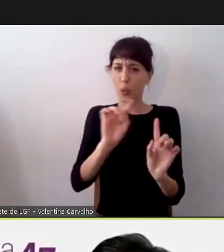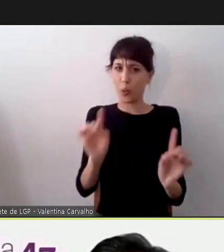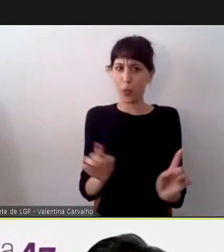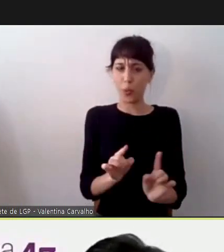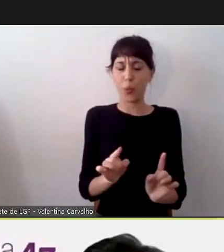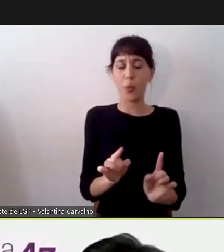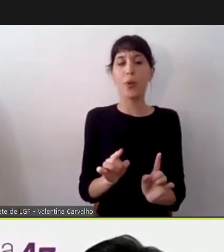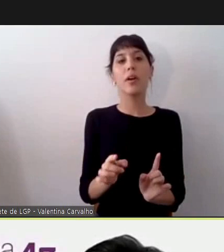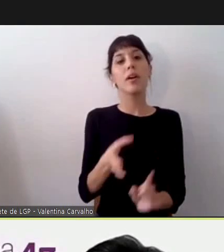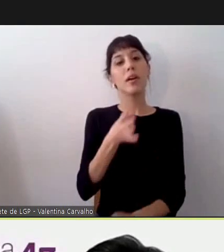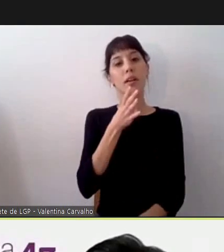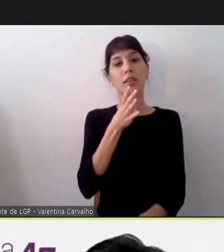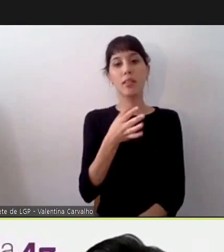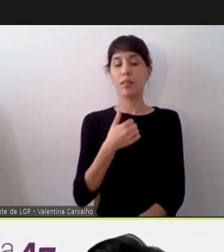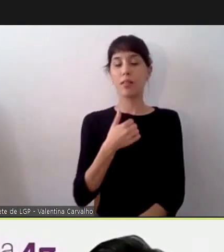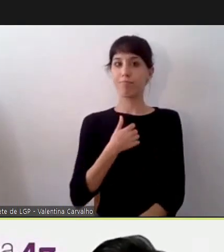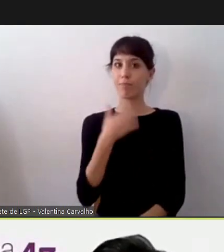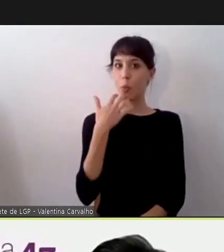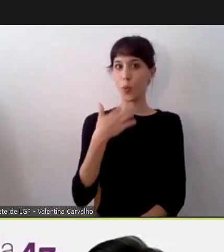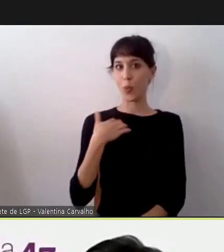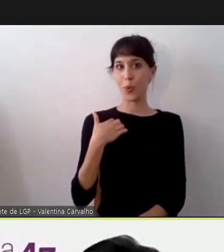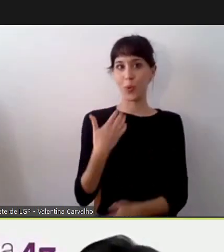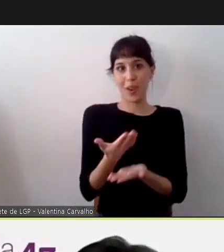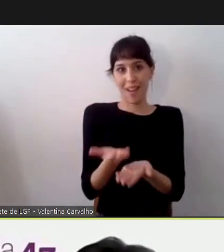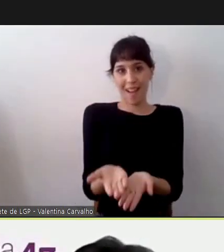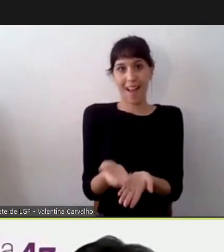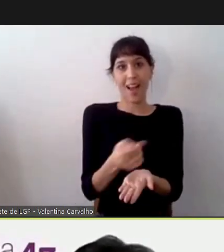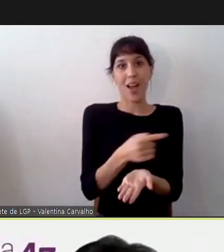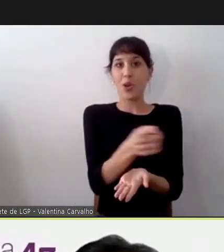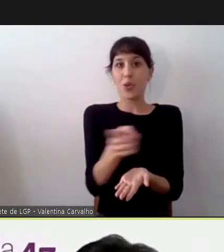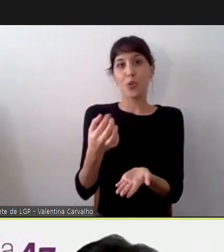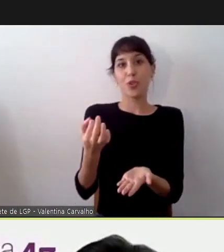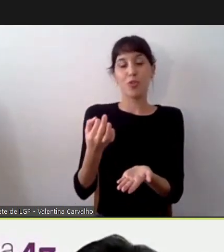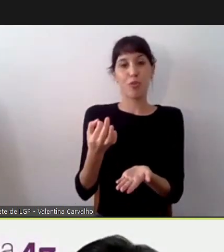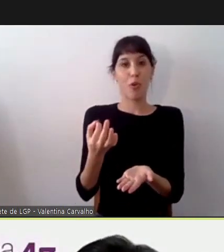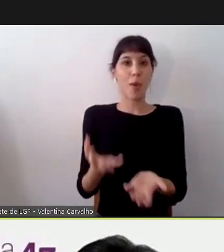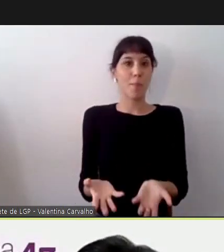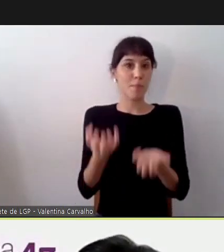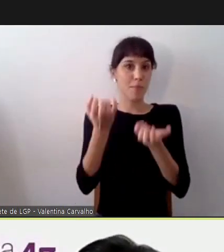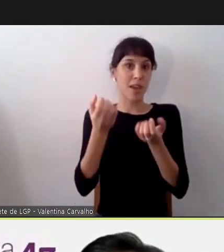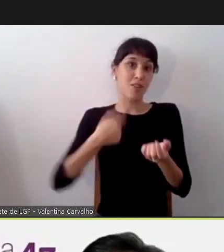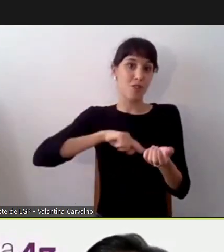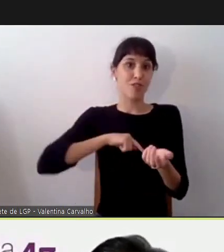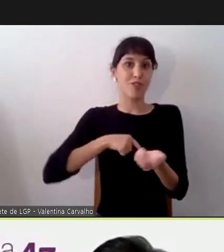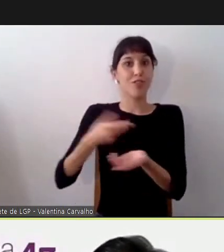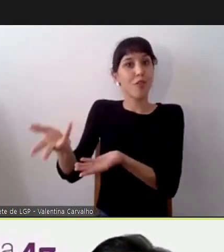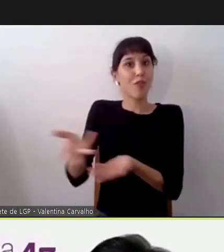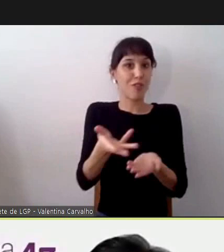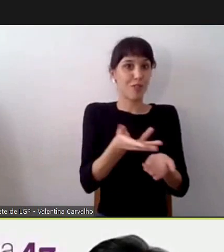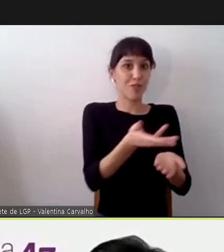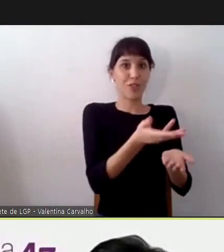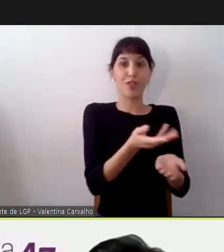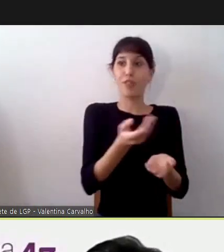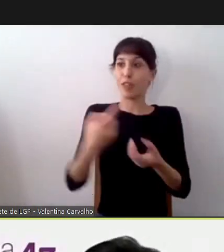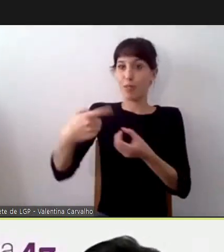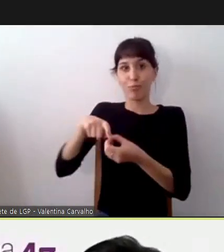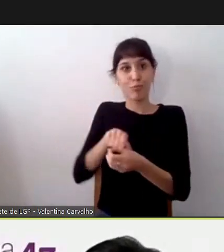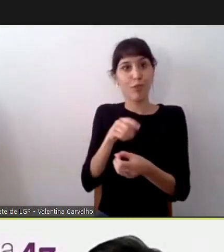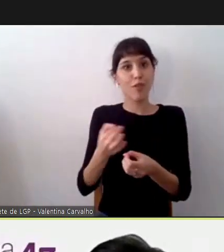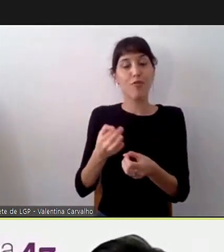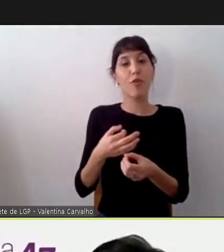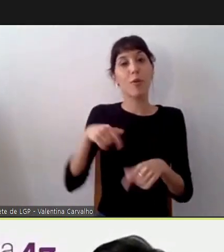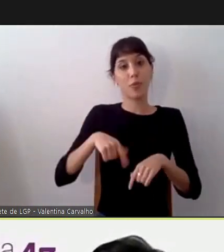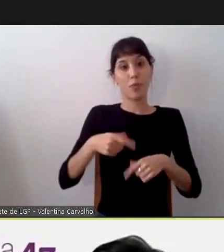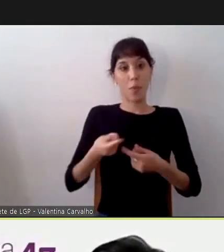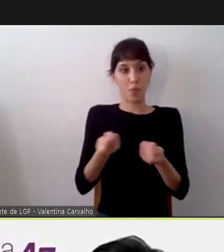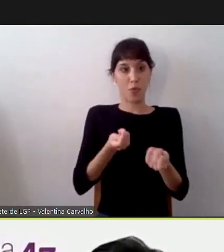que é um gosto termos connosco aqueles que aceitaram, de facto, o nosso convite para aqui estar. Como moderadora, a Maria Potes Barbas,